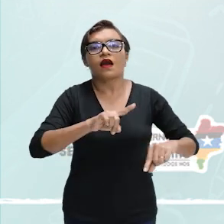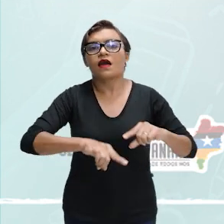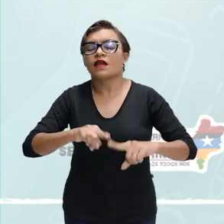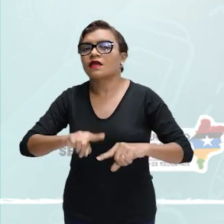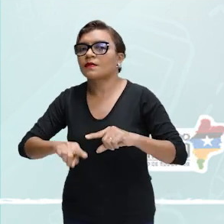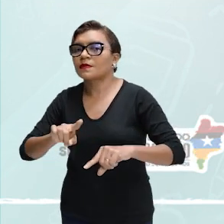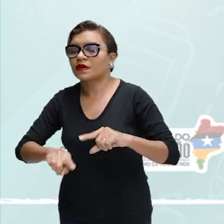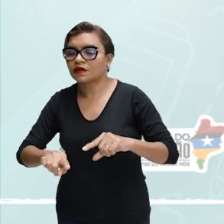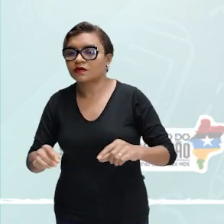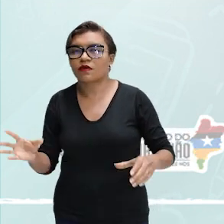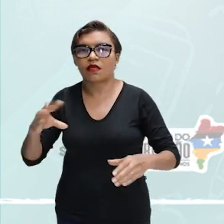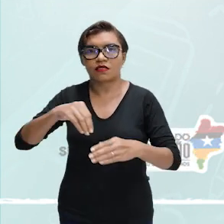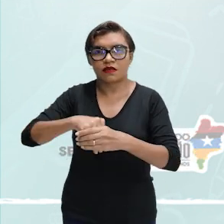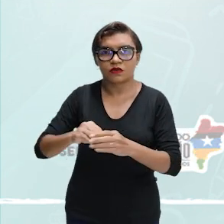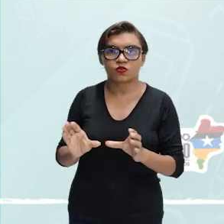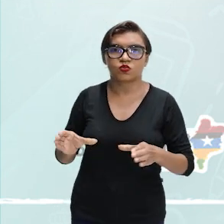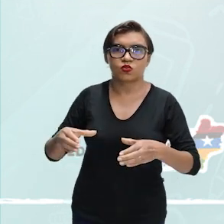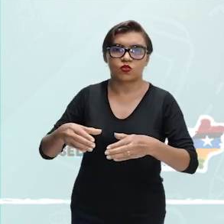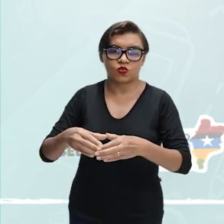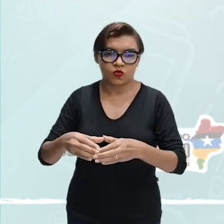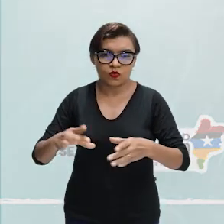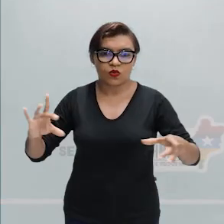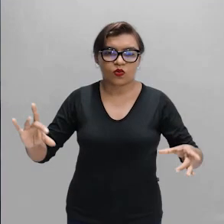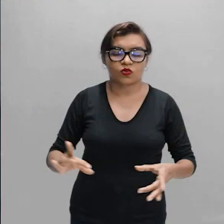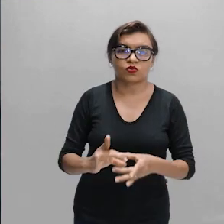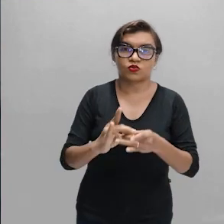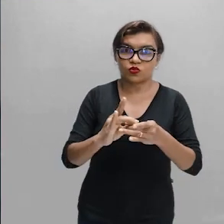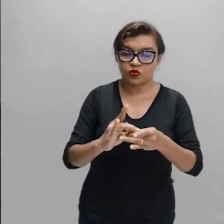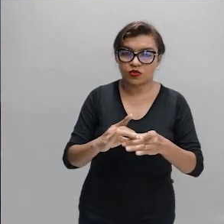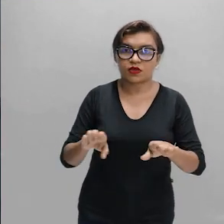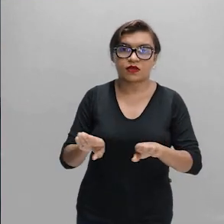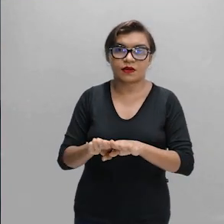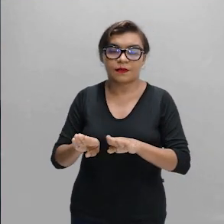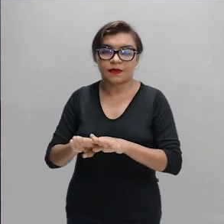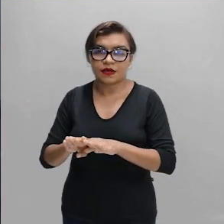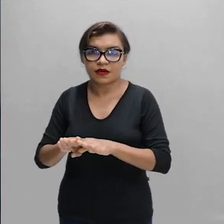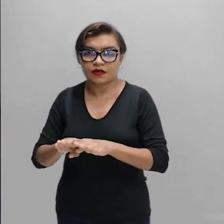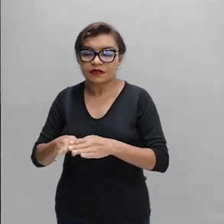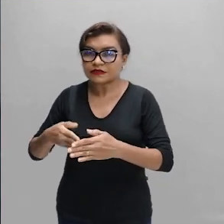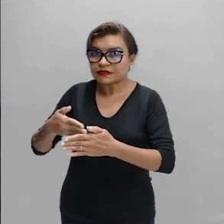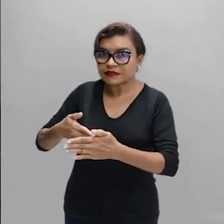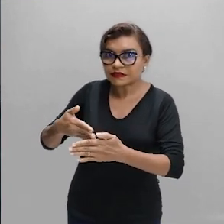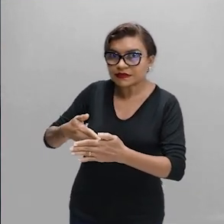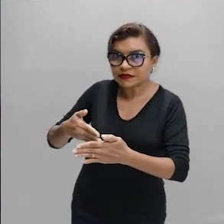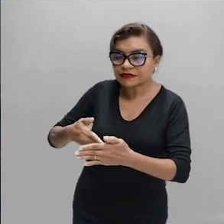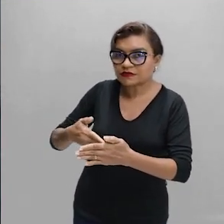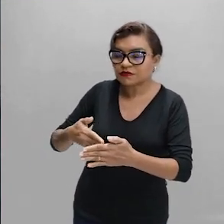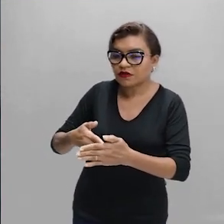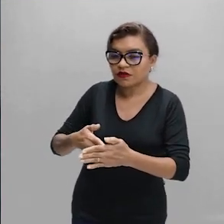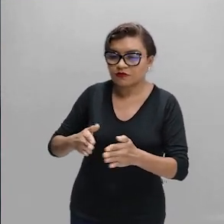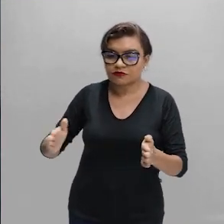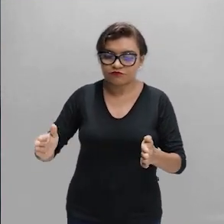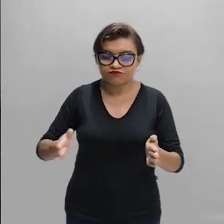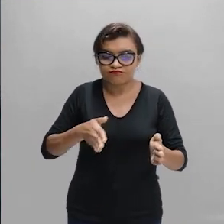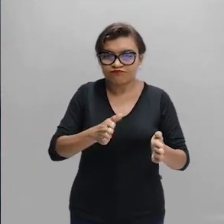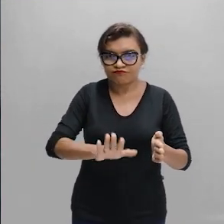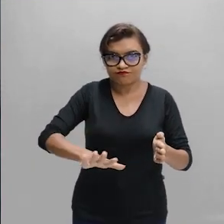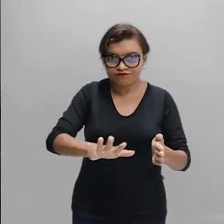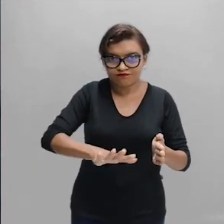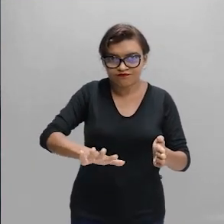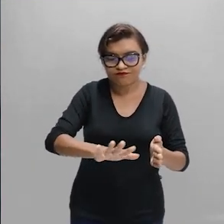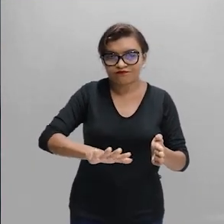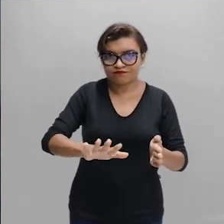os isolantes. Então, ele não é nem condutor e nem isolante, mas ele está ali no meio termo. Esses são os